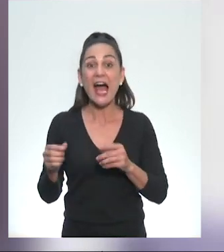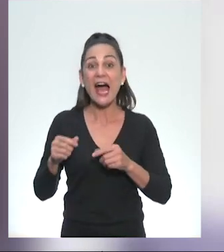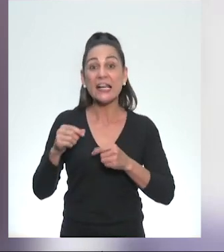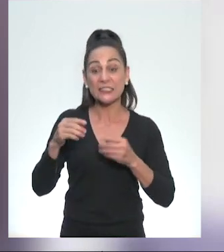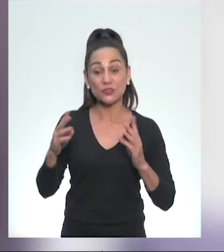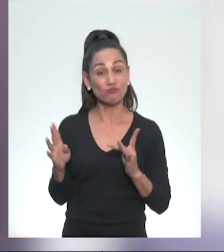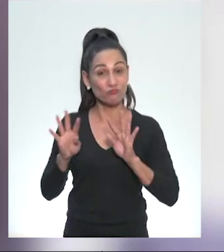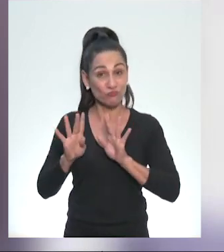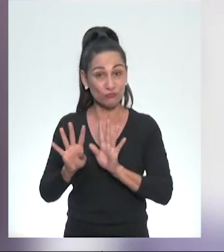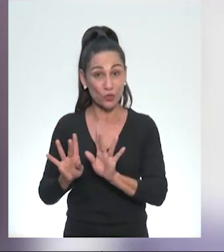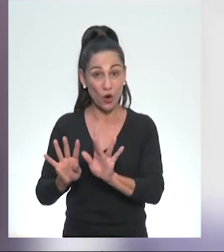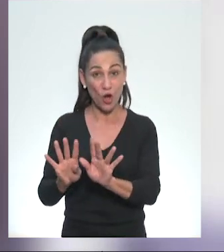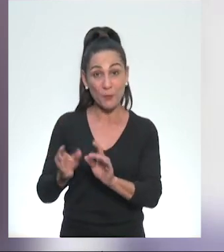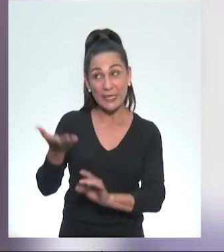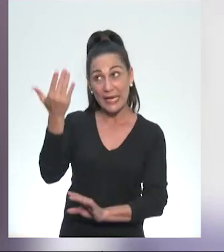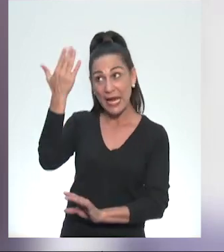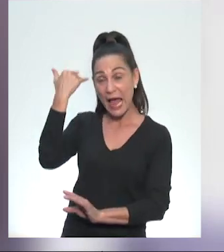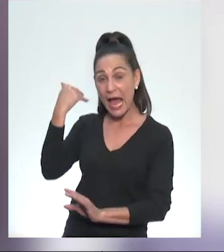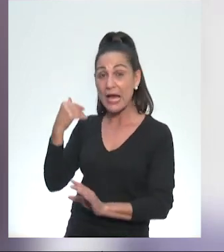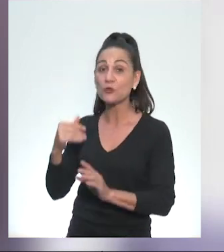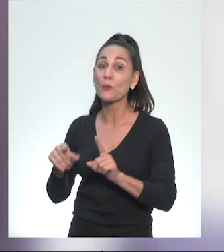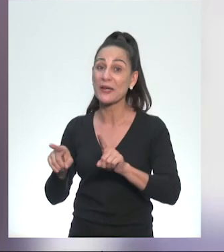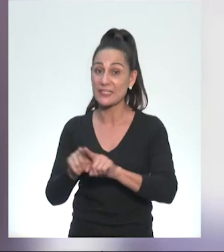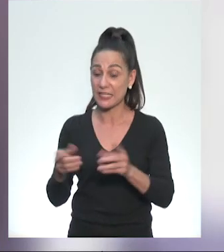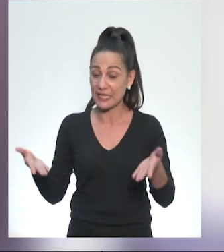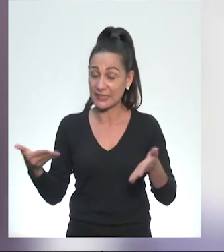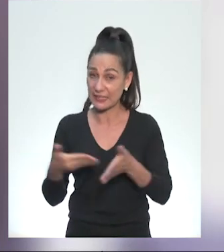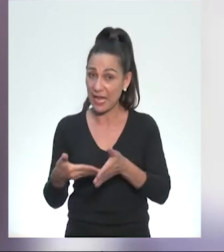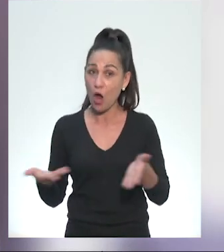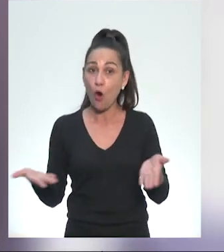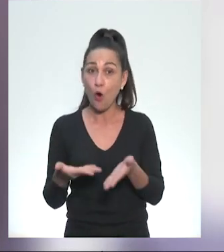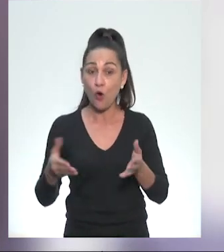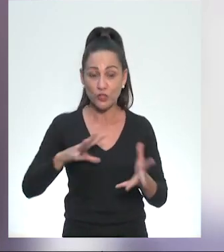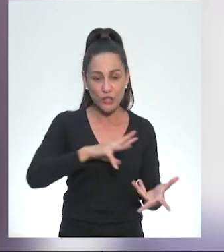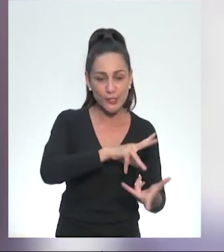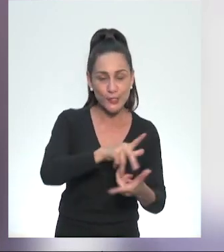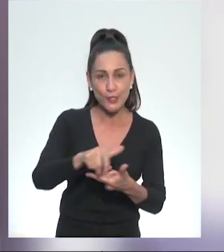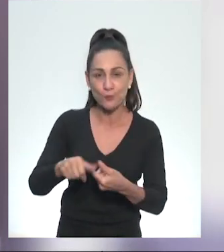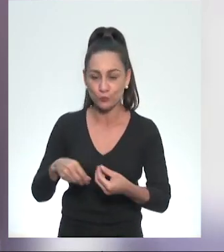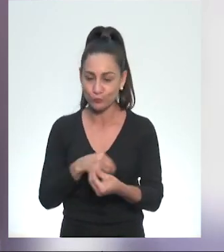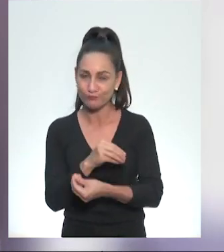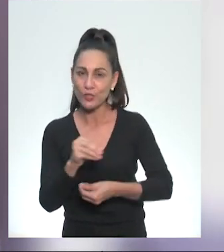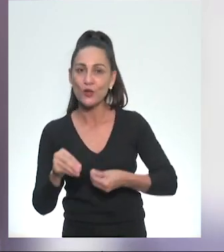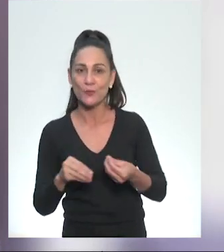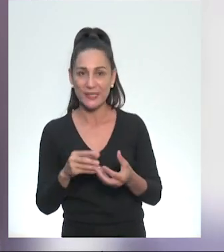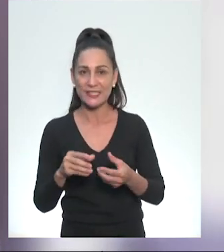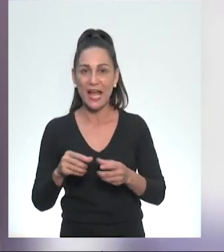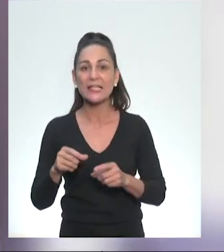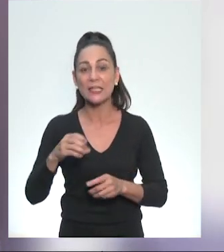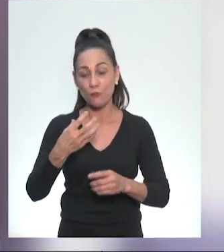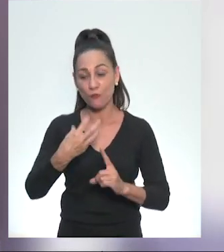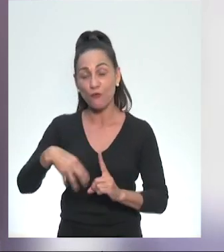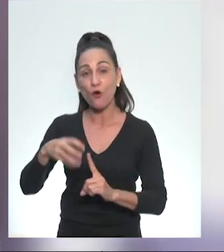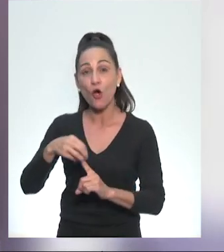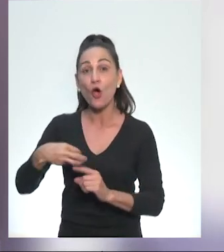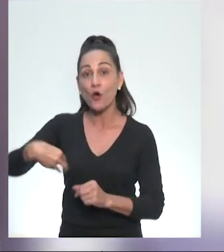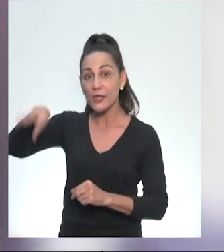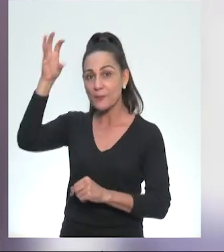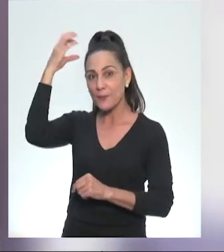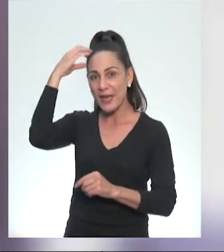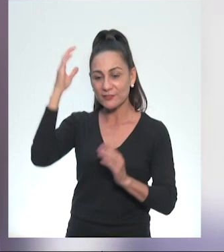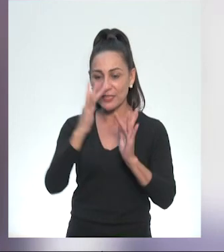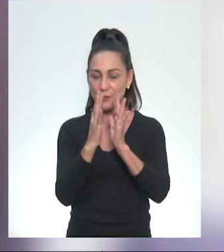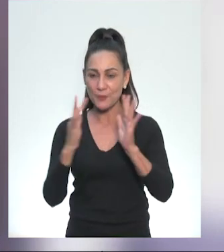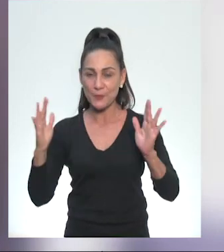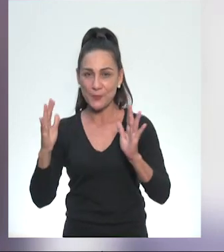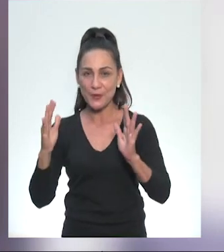que eram necessárias no passado e continuam sendo hoje aí nesse mundo globalizado. Foi aí um império que chegou a ter bibliotecas